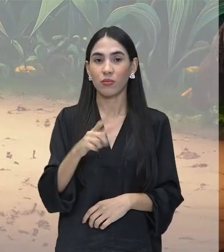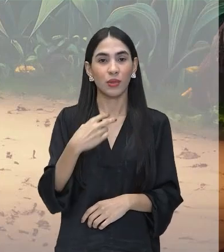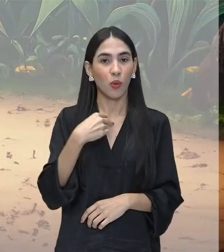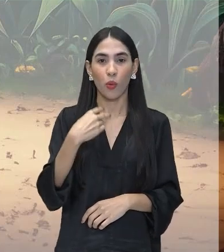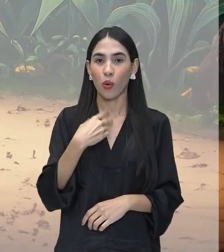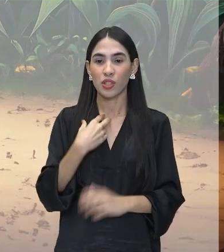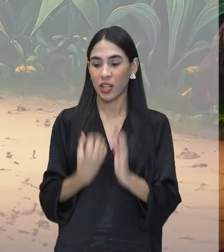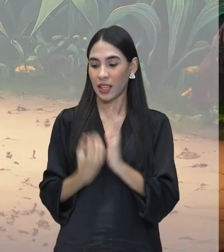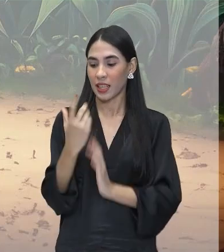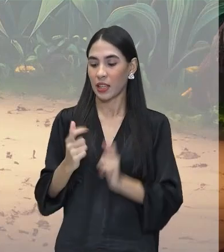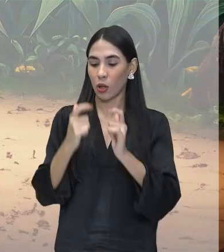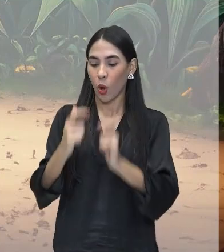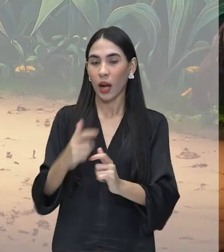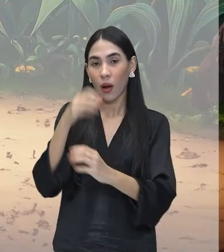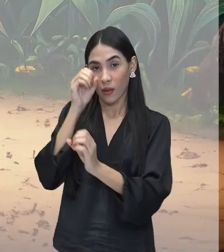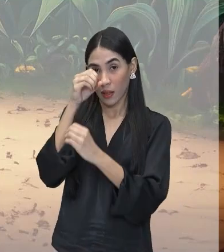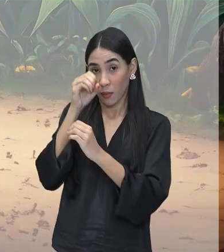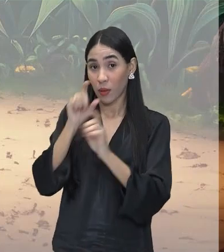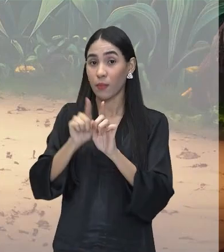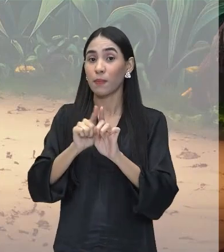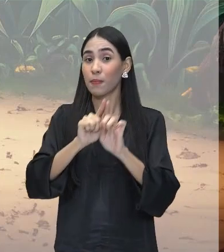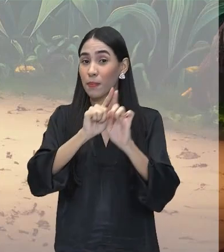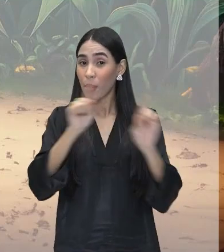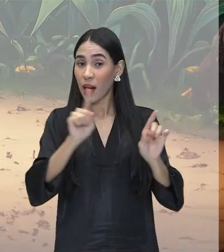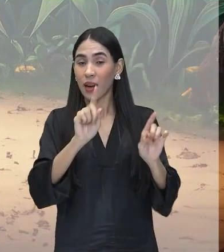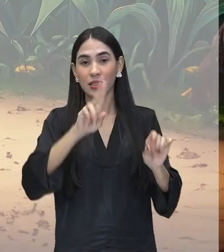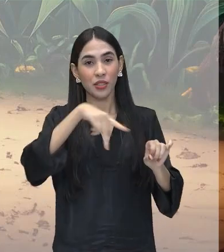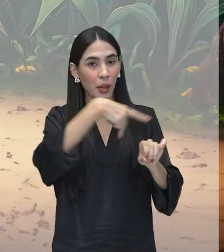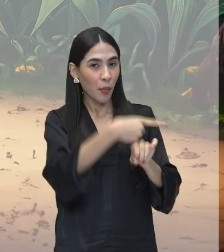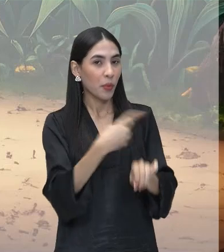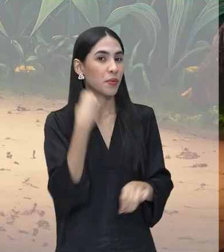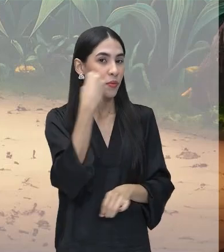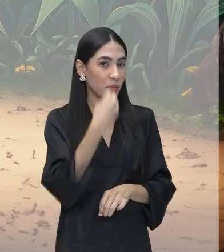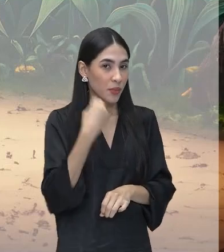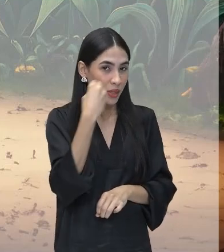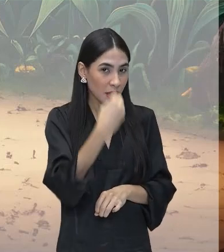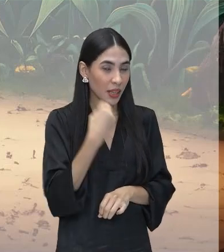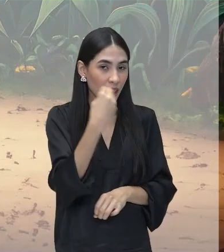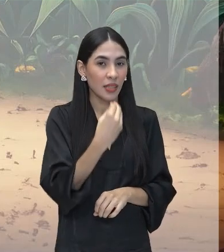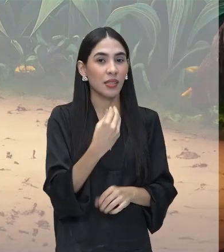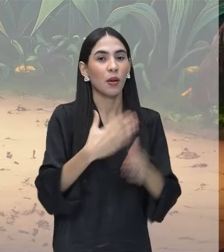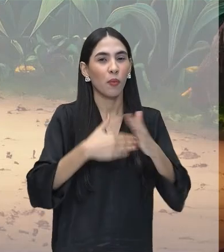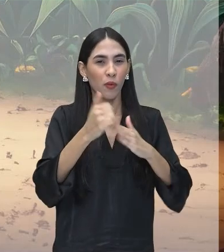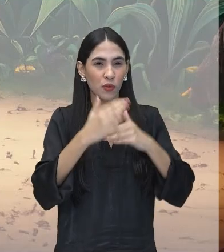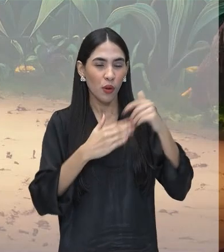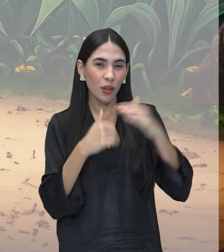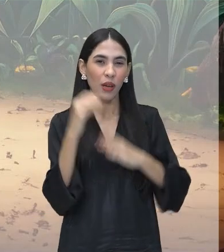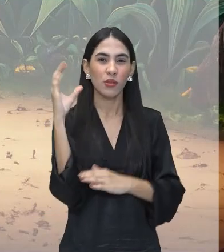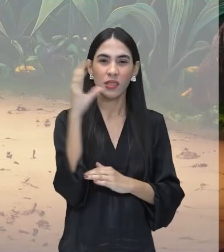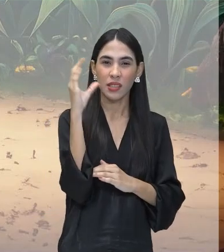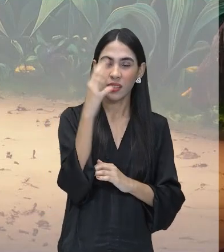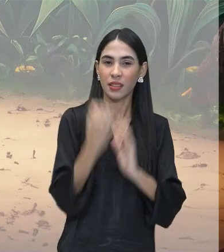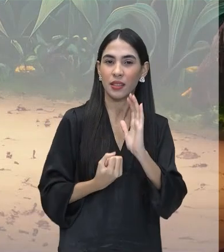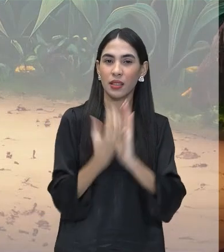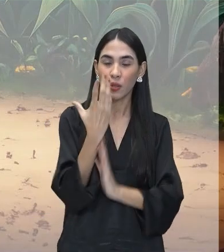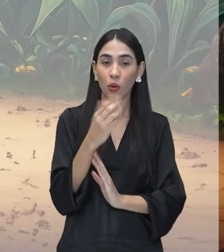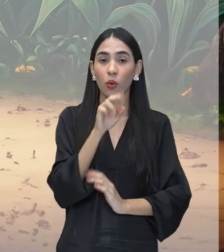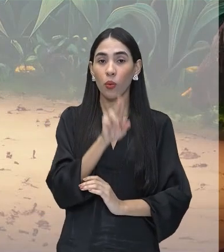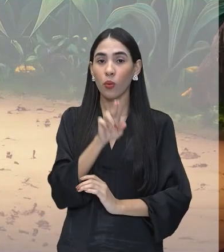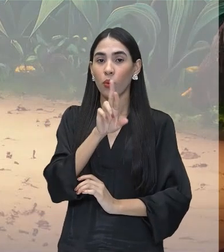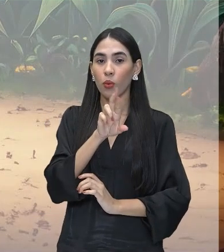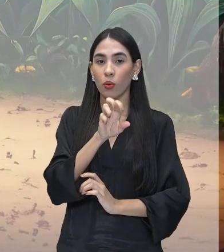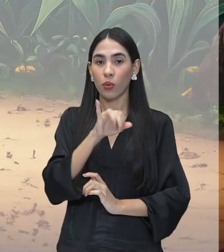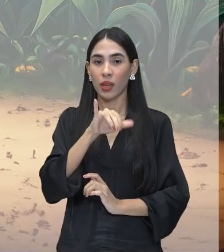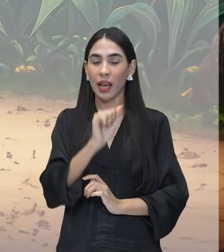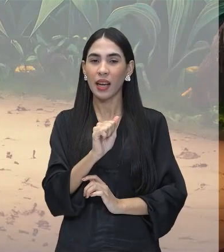laboratório. Mas, através de um experimento, Frederick Wöhler, ele produziu a ureia. E quem